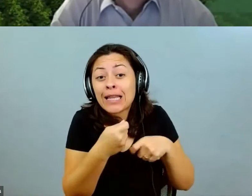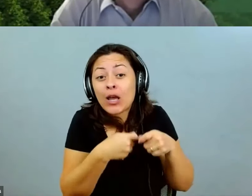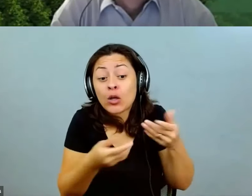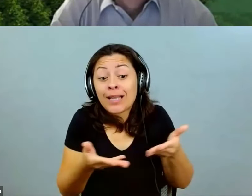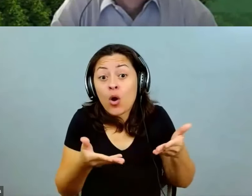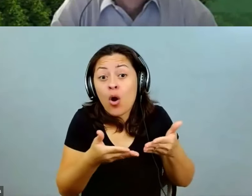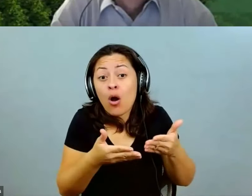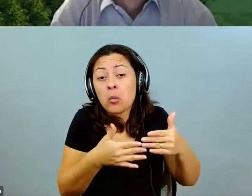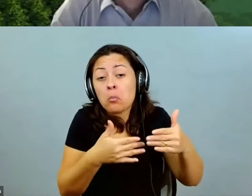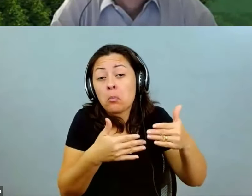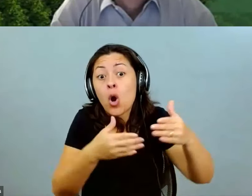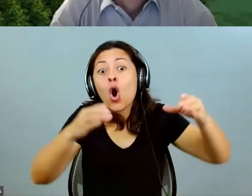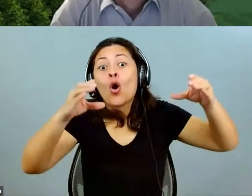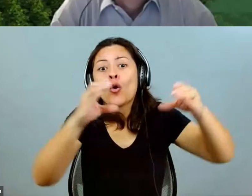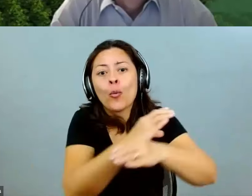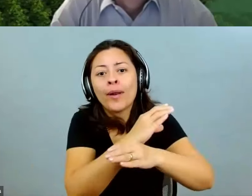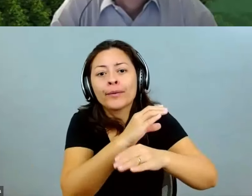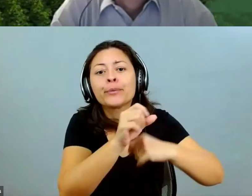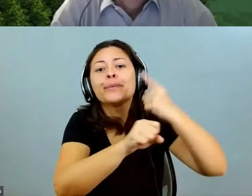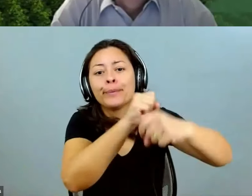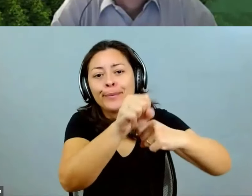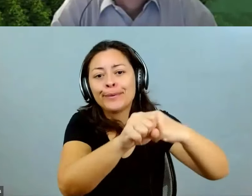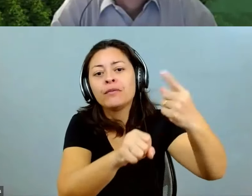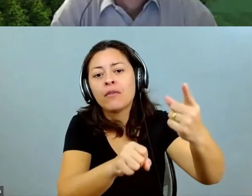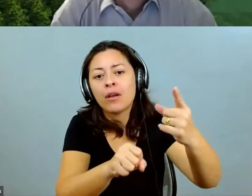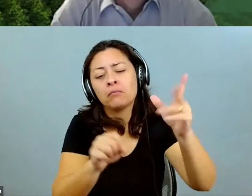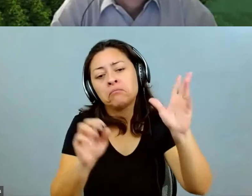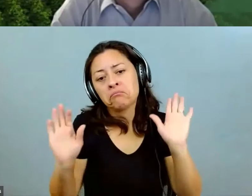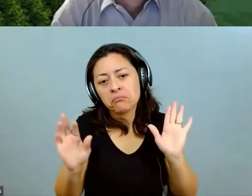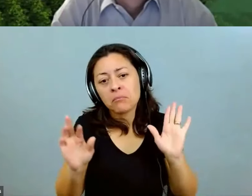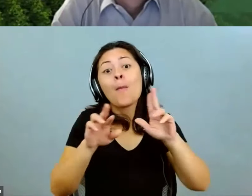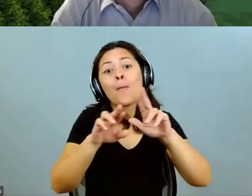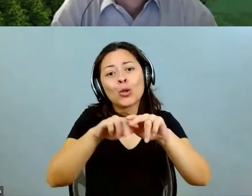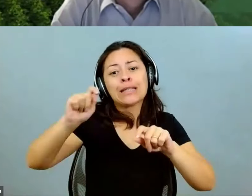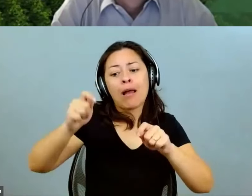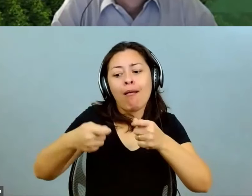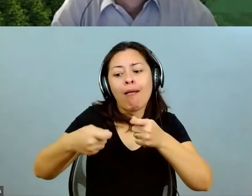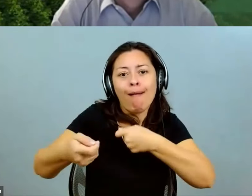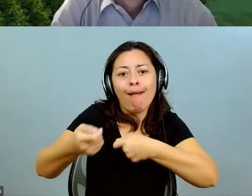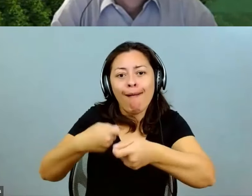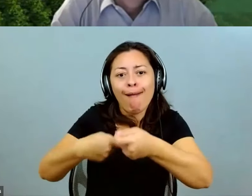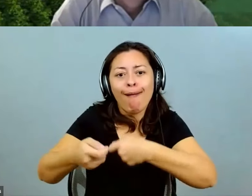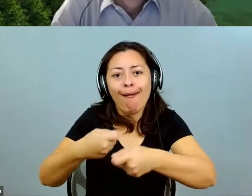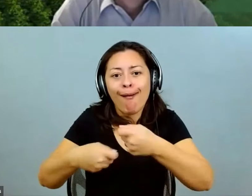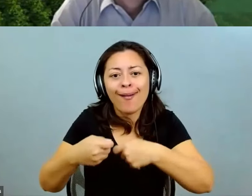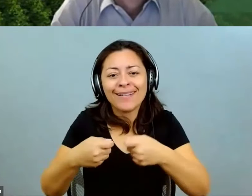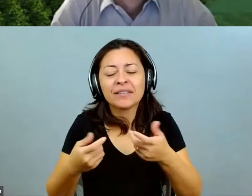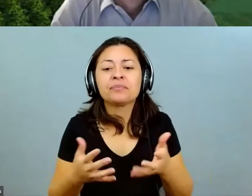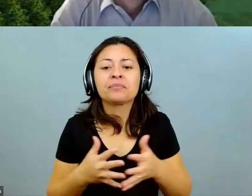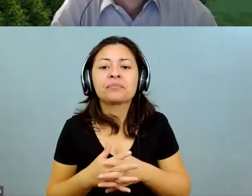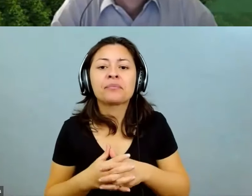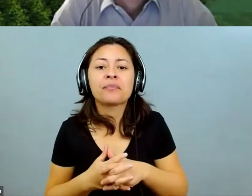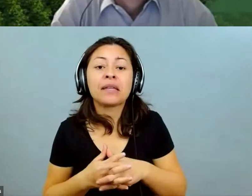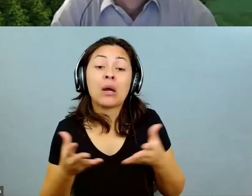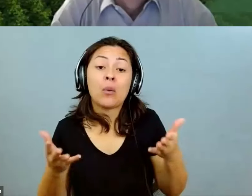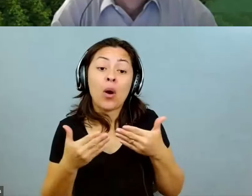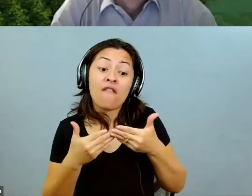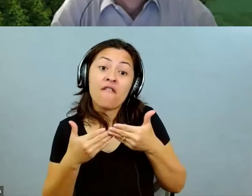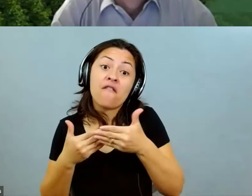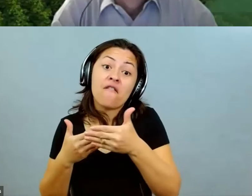o negócio só no ano seguinte né então Mas a gente continua animado com essa perspectiva de crescimento ao longo desse ciclo agora que a gente vai